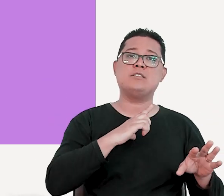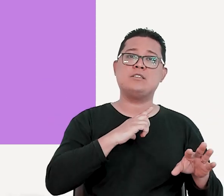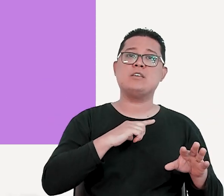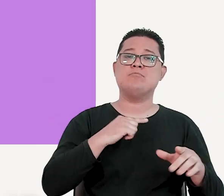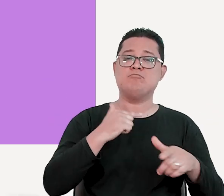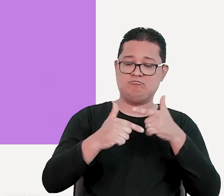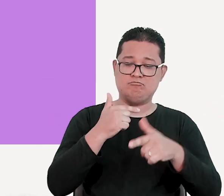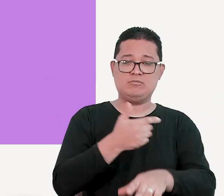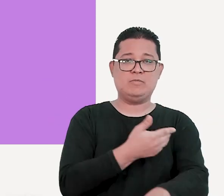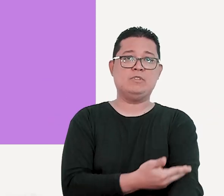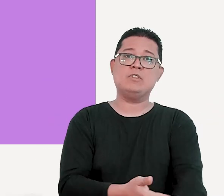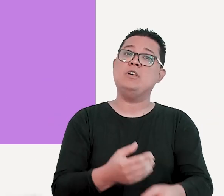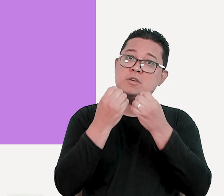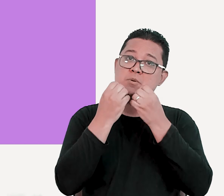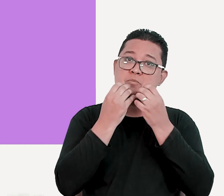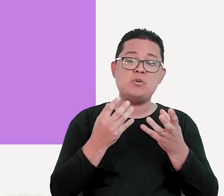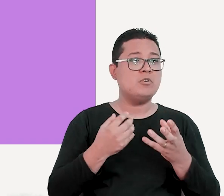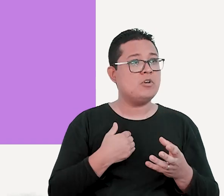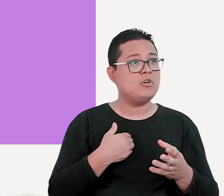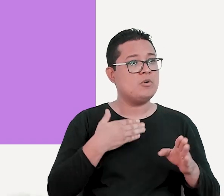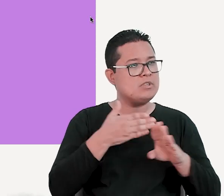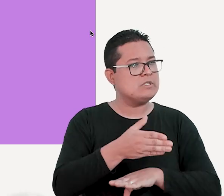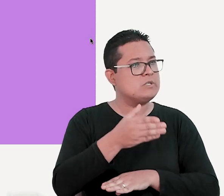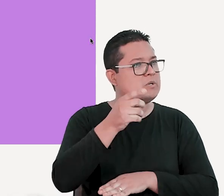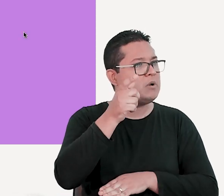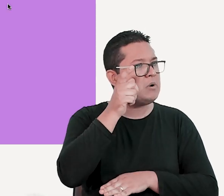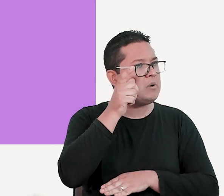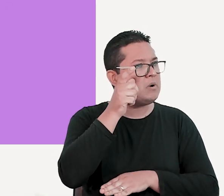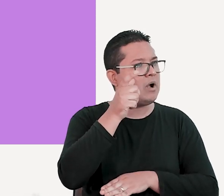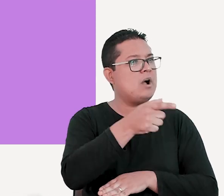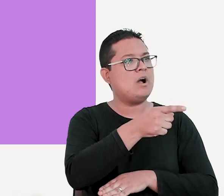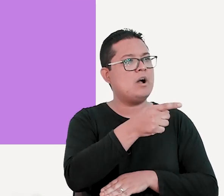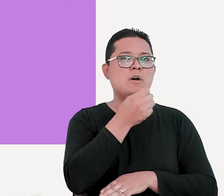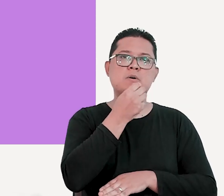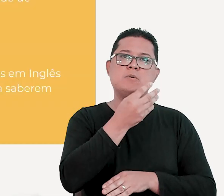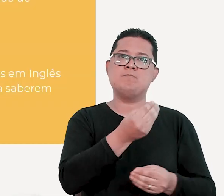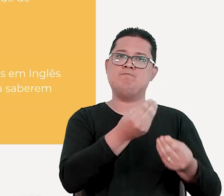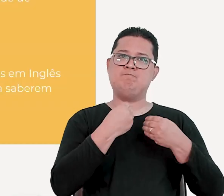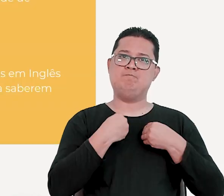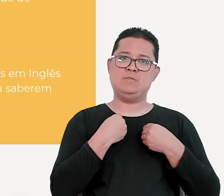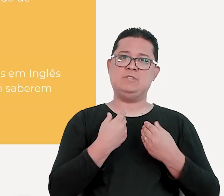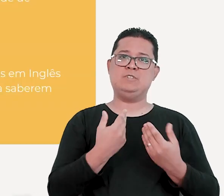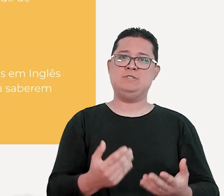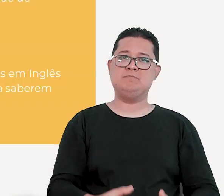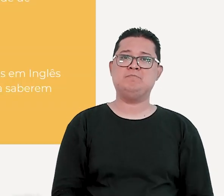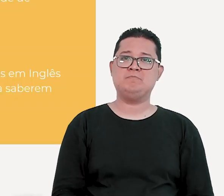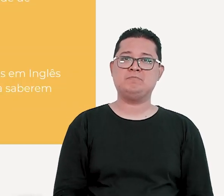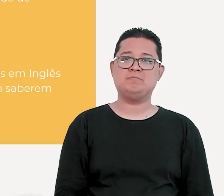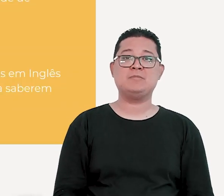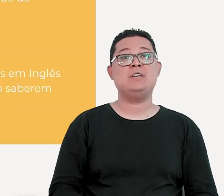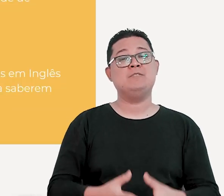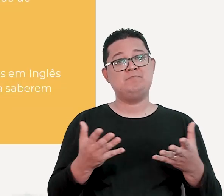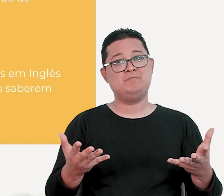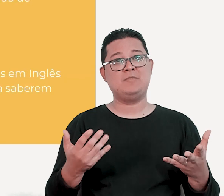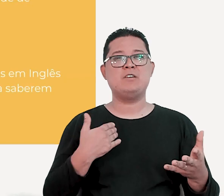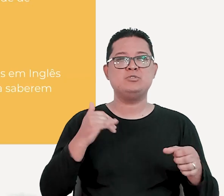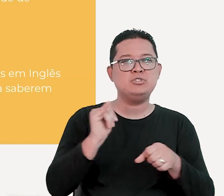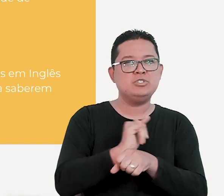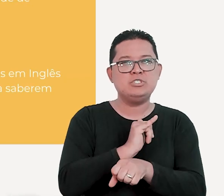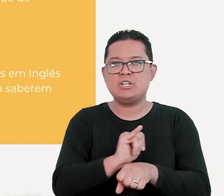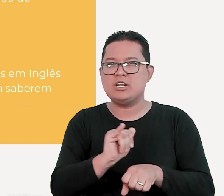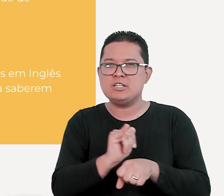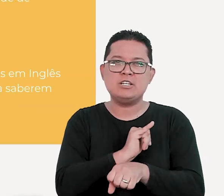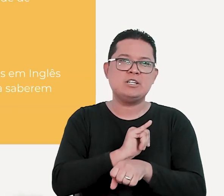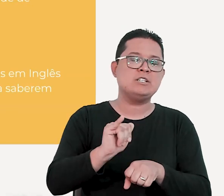pedir ajuda, não sei. Sempre é bom treinar a escrita. Ok? E a minha estratégia e as estratégias que